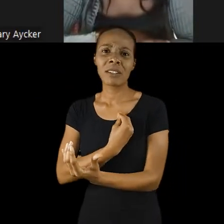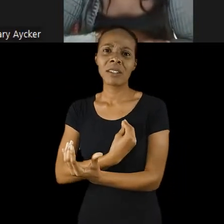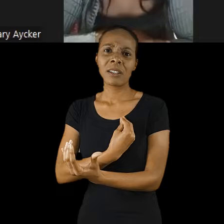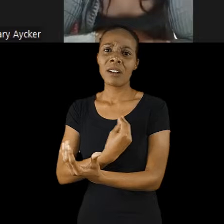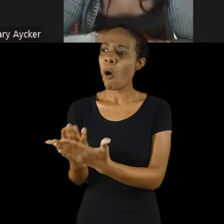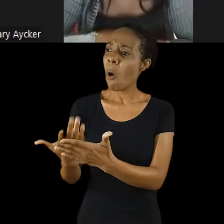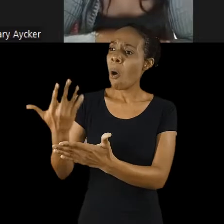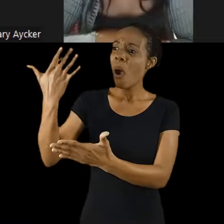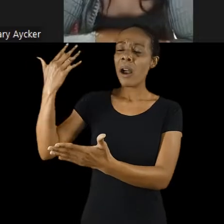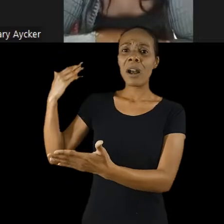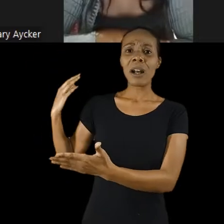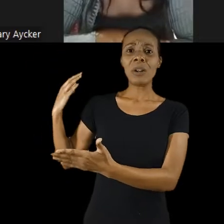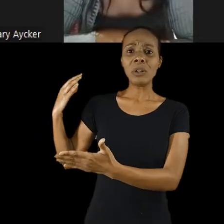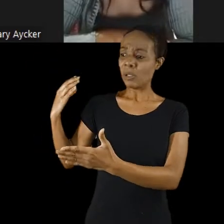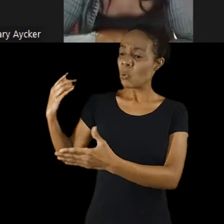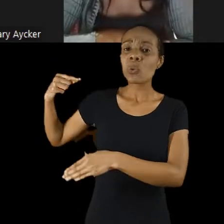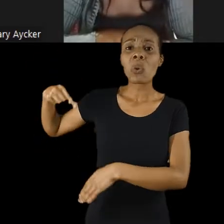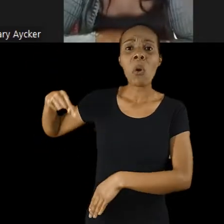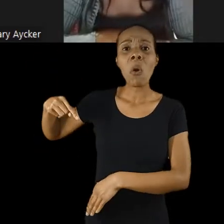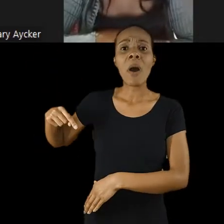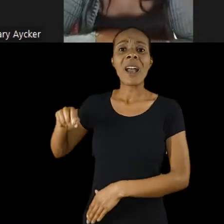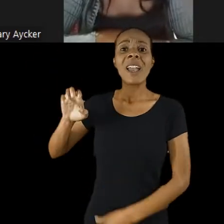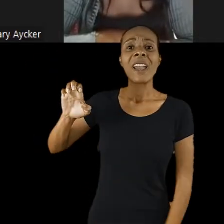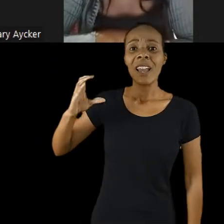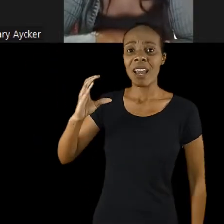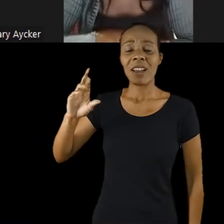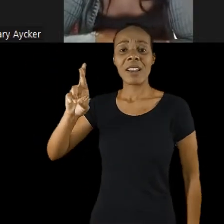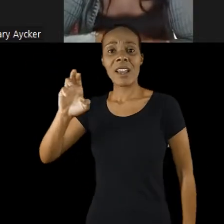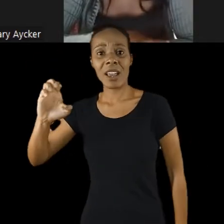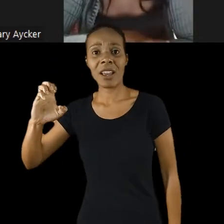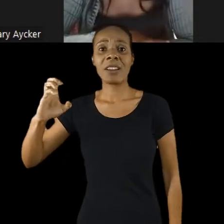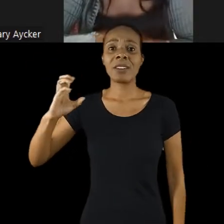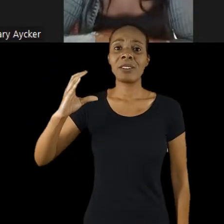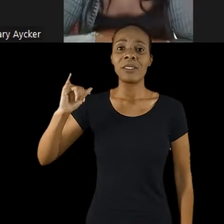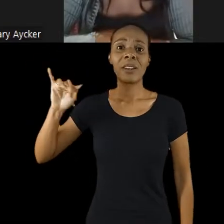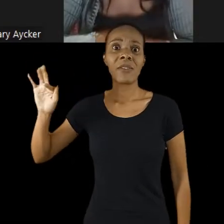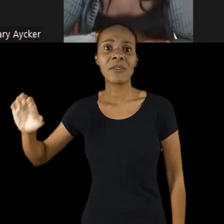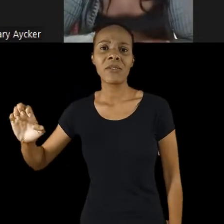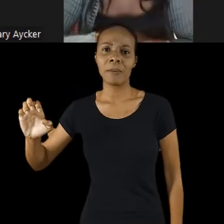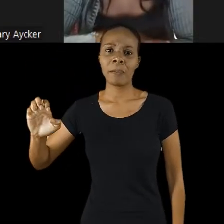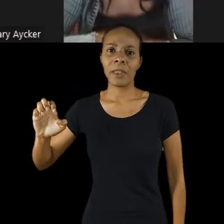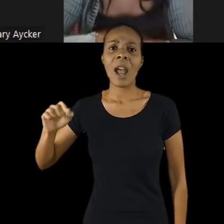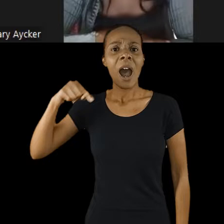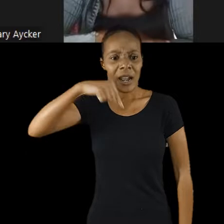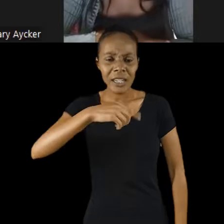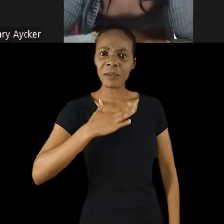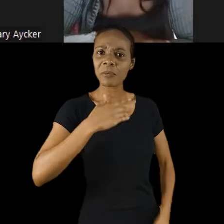em Recife, no Cais, foi queimada viva. Aqui em João Pessoa, uma travesti de 16 anos, semana passada, foi assassinada paulada. E aí, velho? O